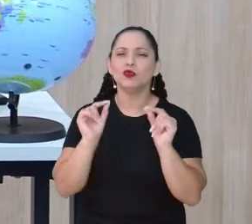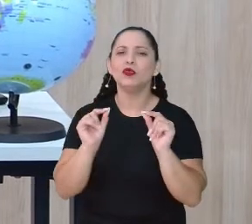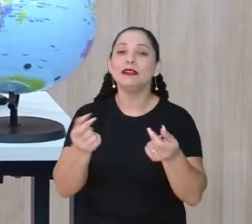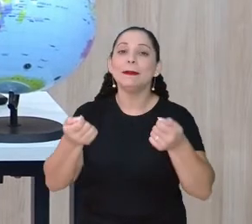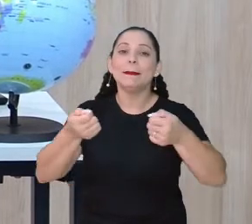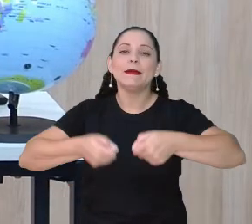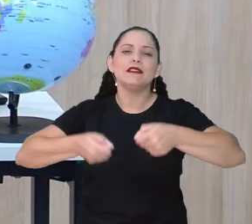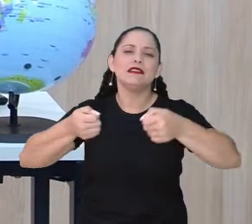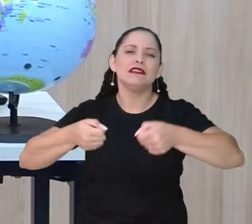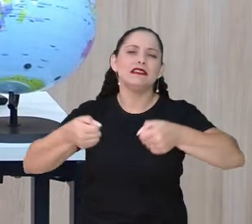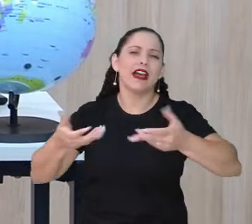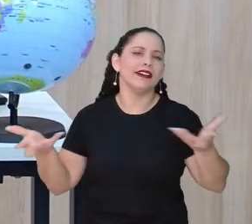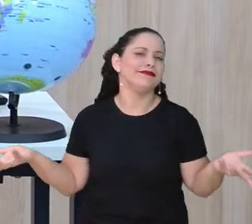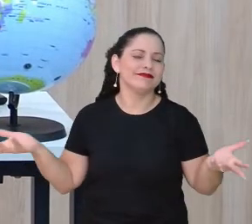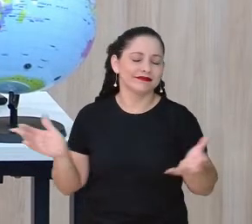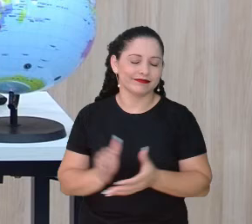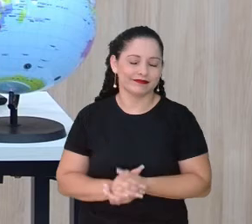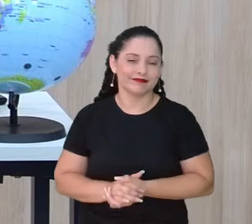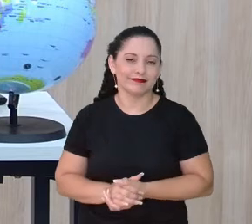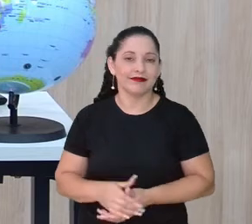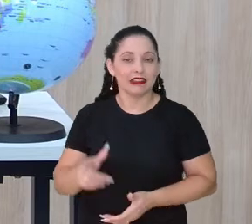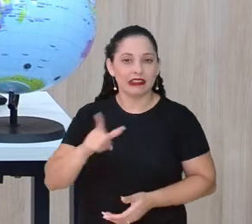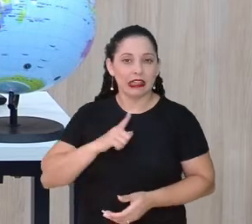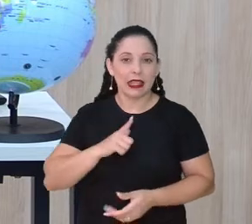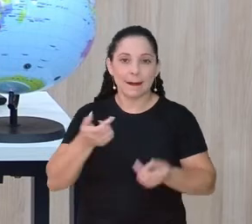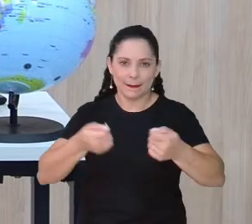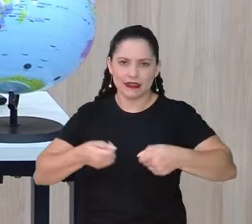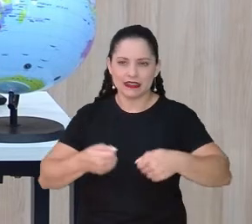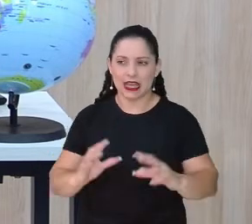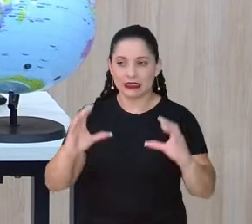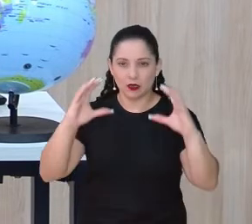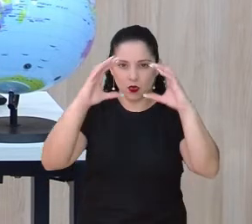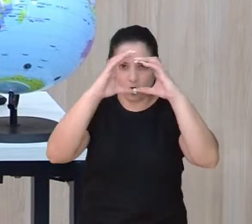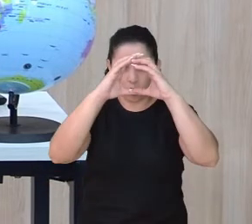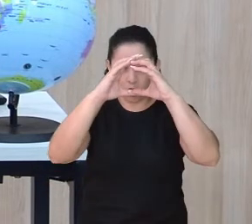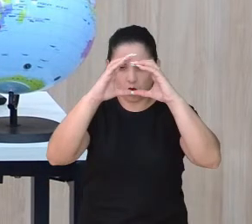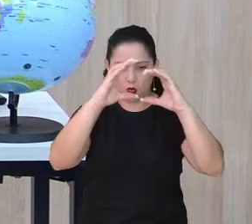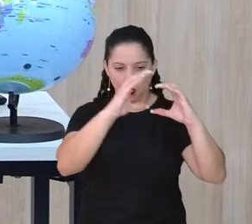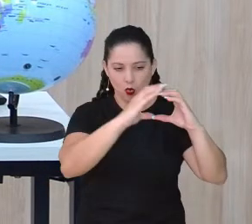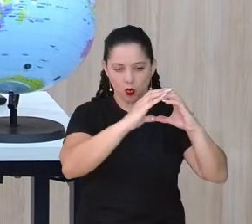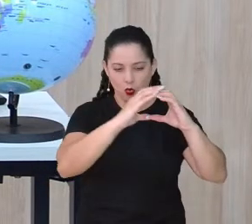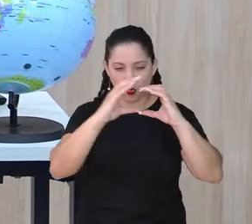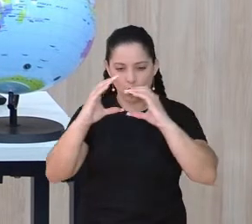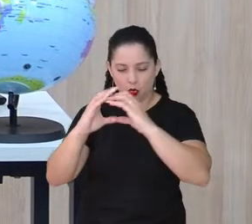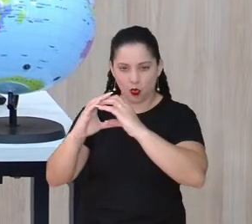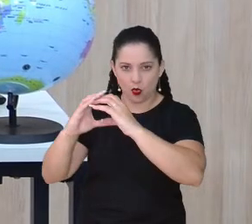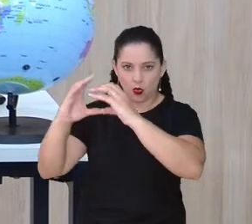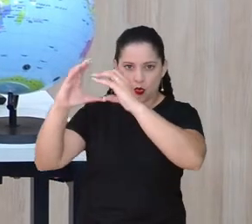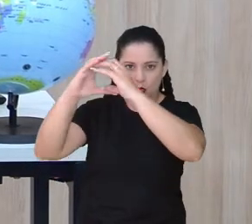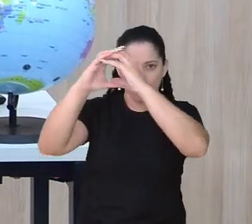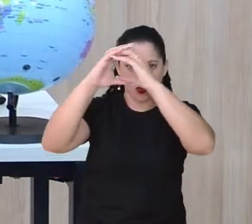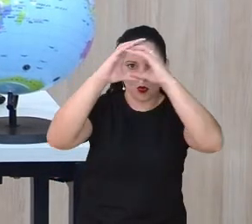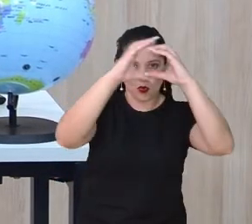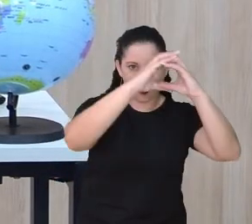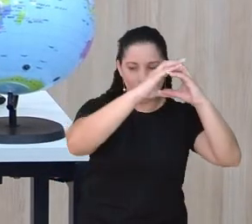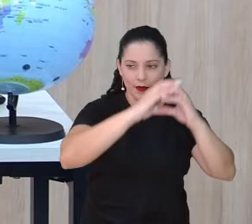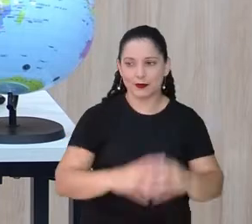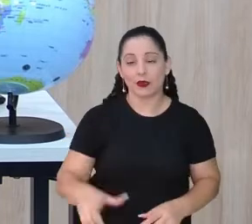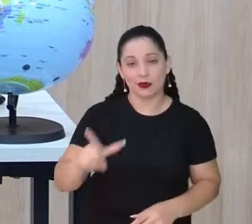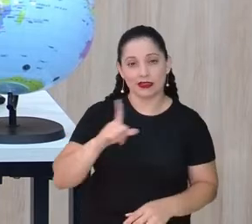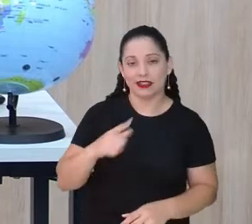né? Vamos dizer assim, circulares, para a gente poder fazer como se fosse um molde. Então, eu tenho